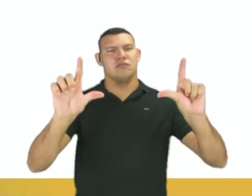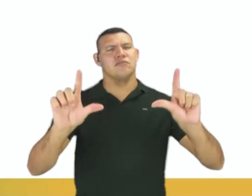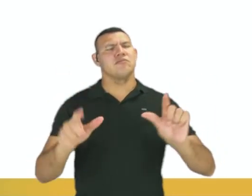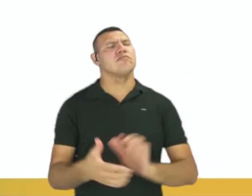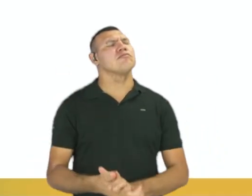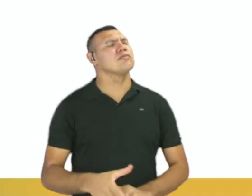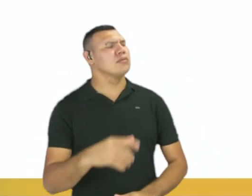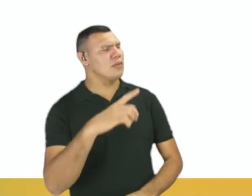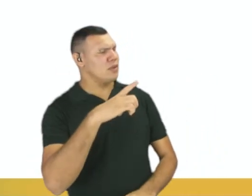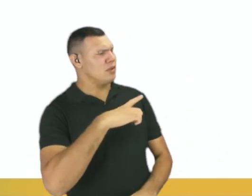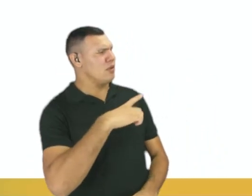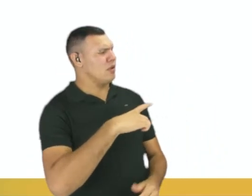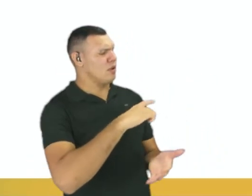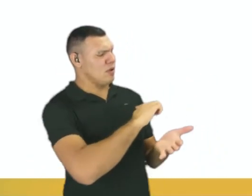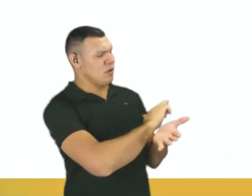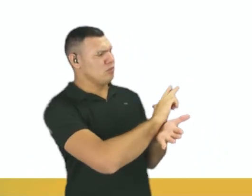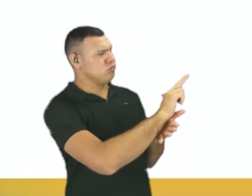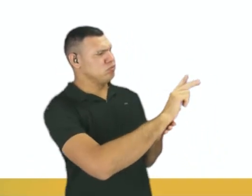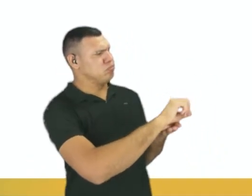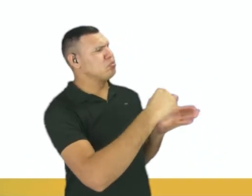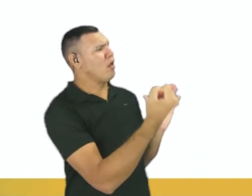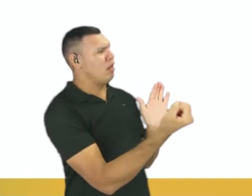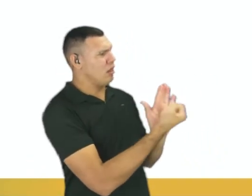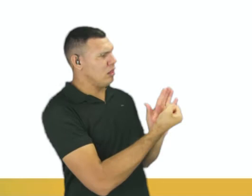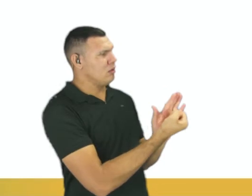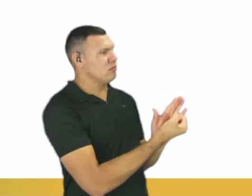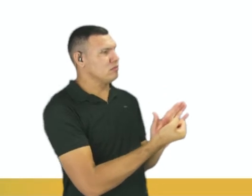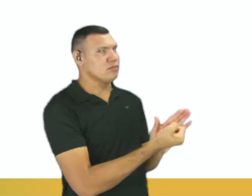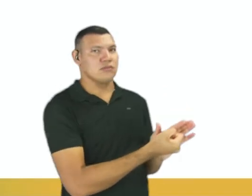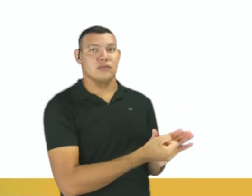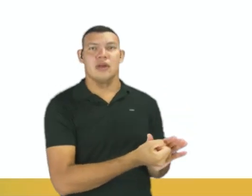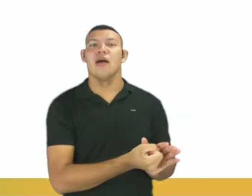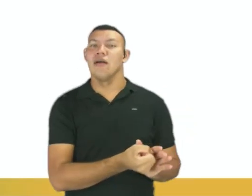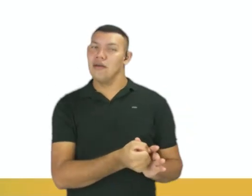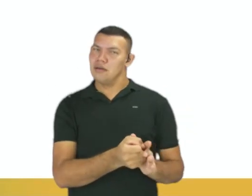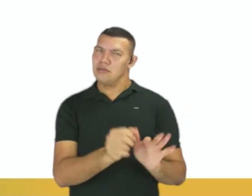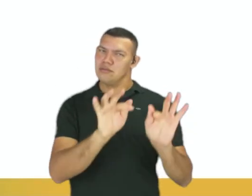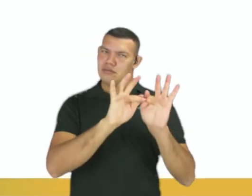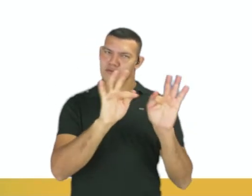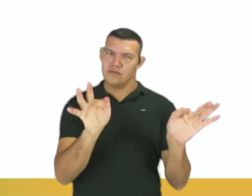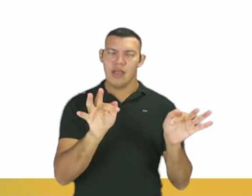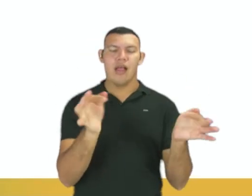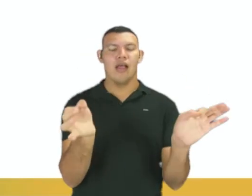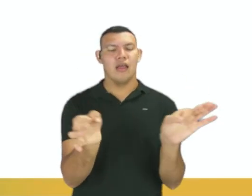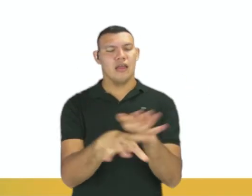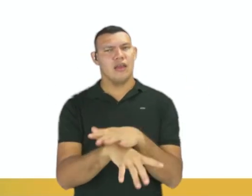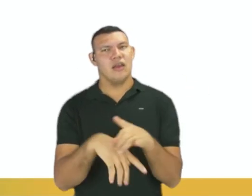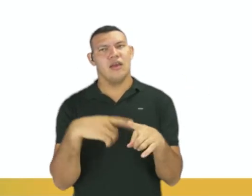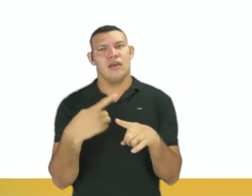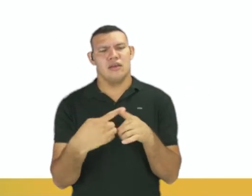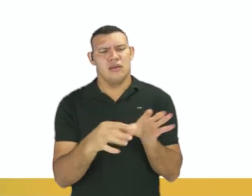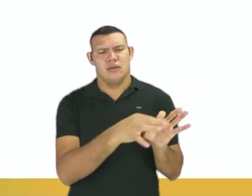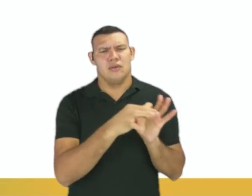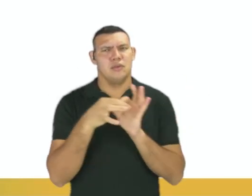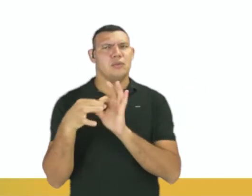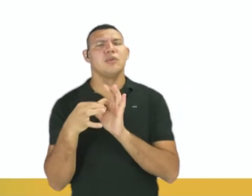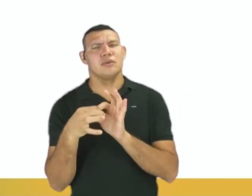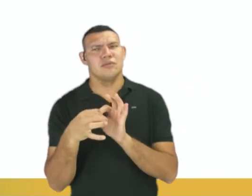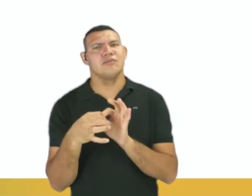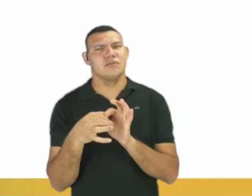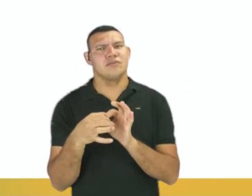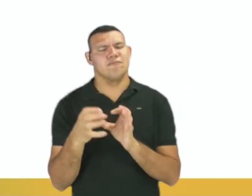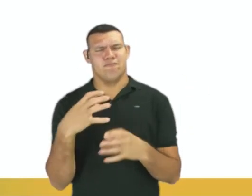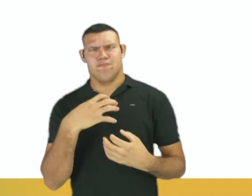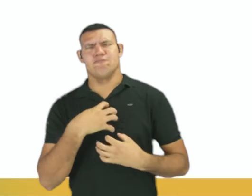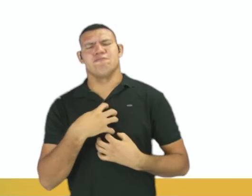marcas e a frase poderia acabar aí a oração poderia quebrar e acabar porque dentro do contexto ela faz